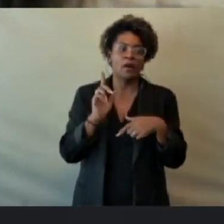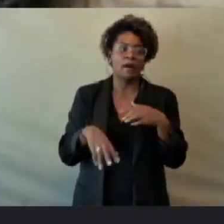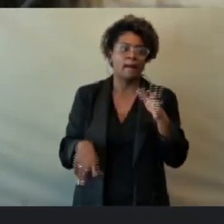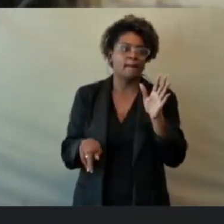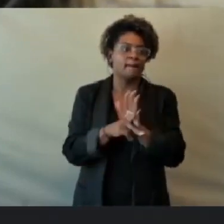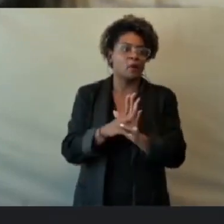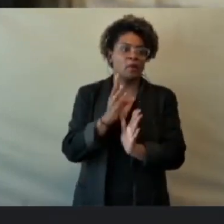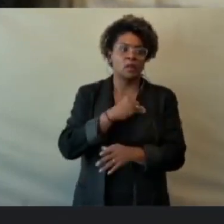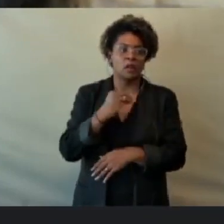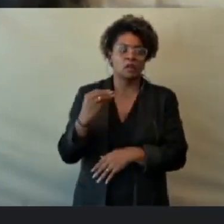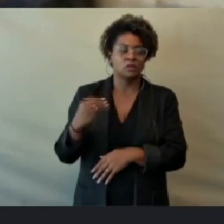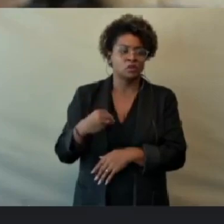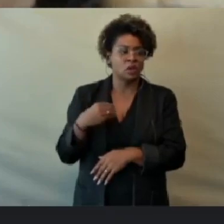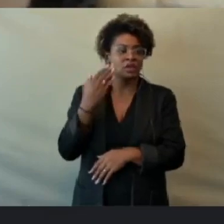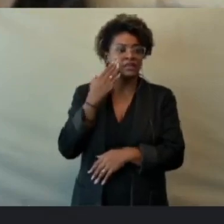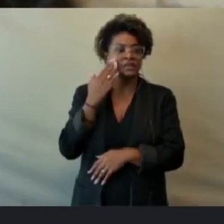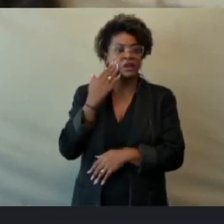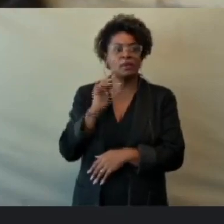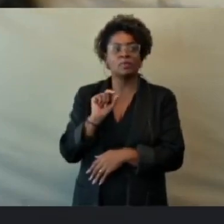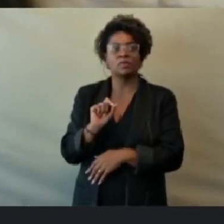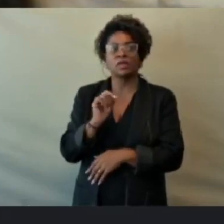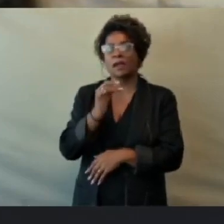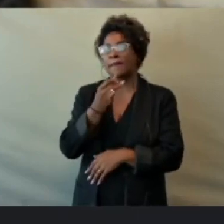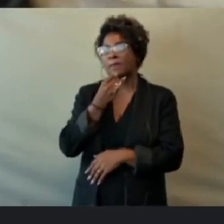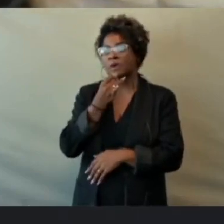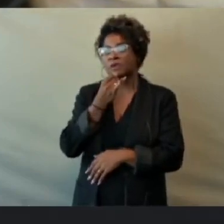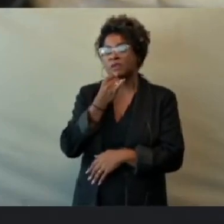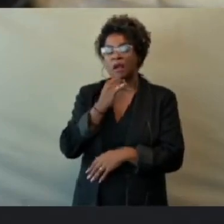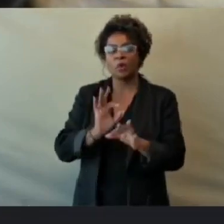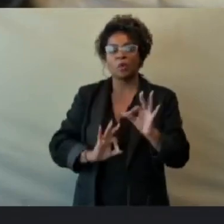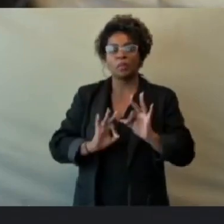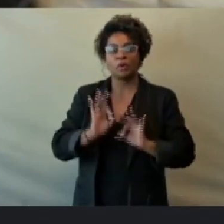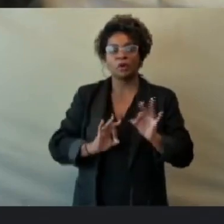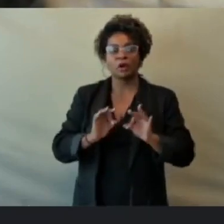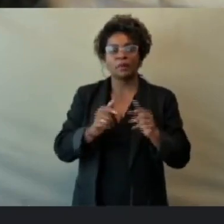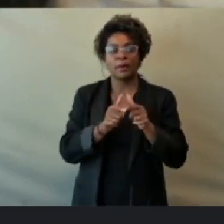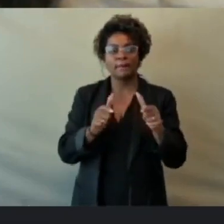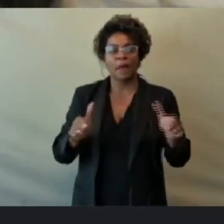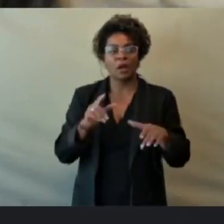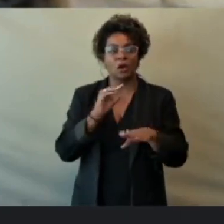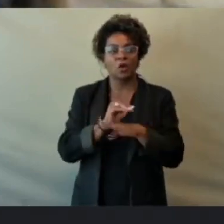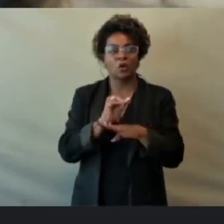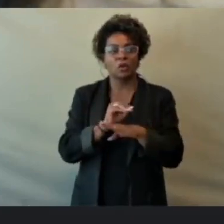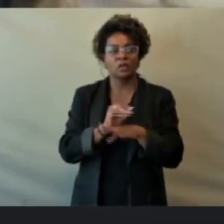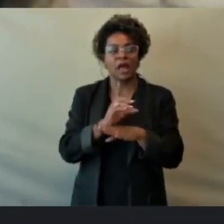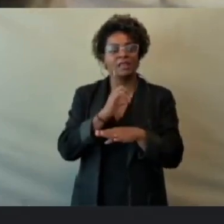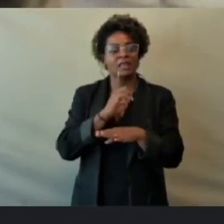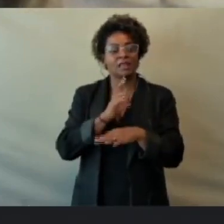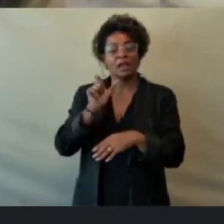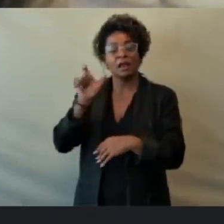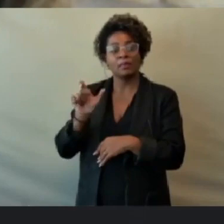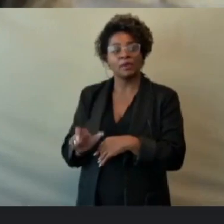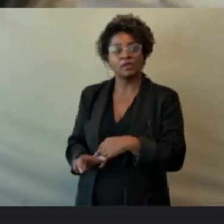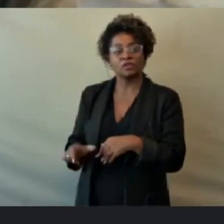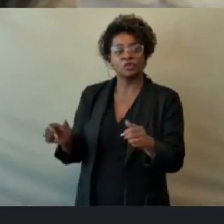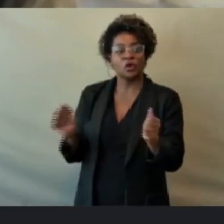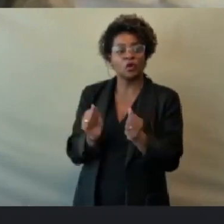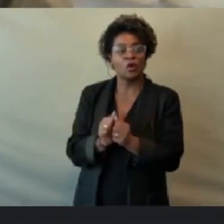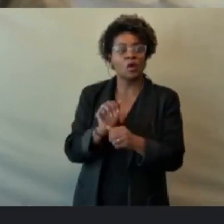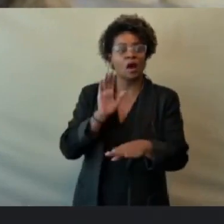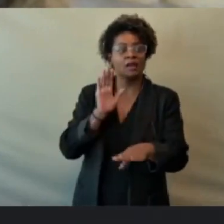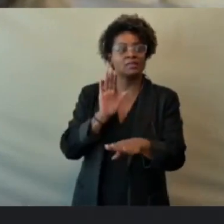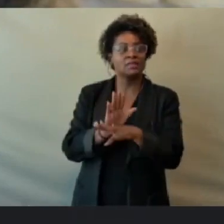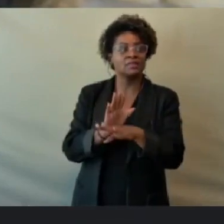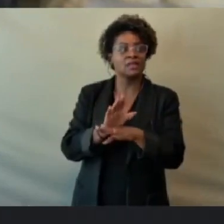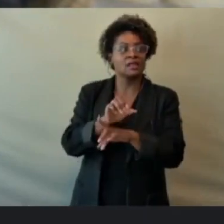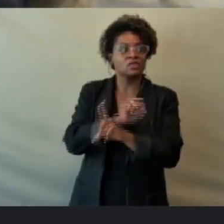o programa maior cuidado ele traz o cuidador dentro da perspectiva da assistência social que é diferente também